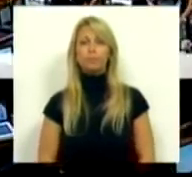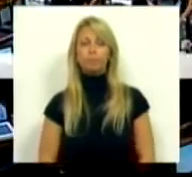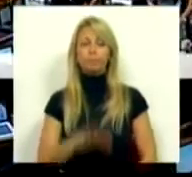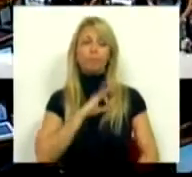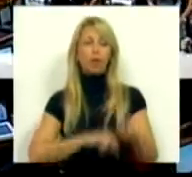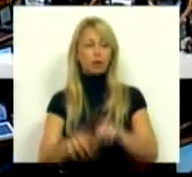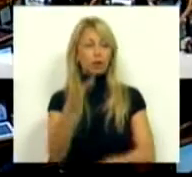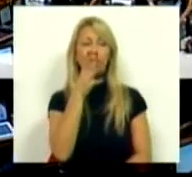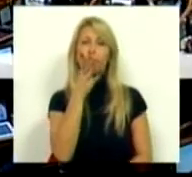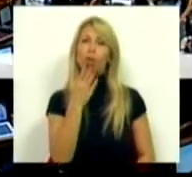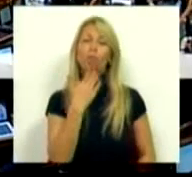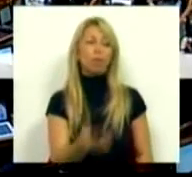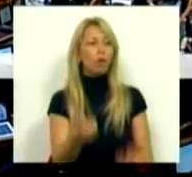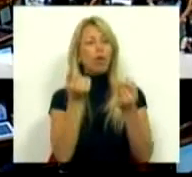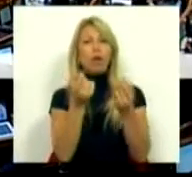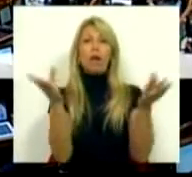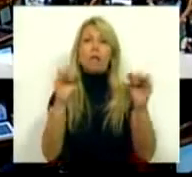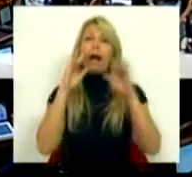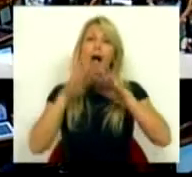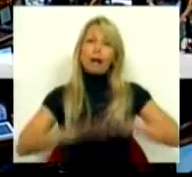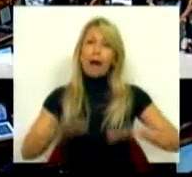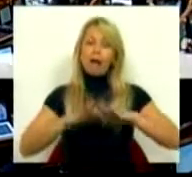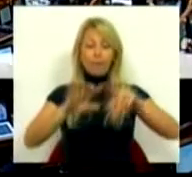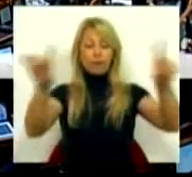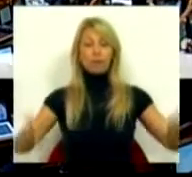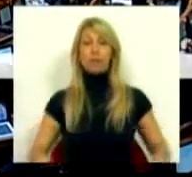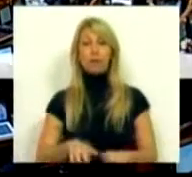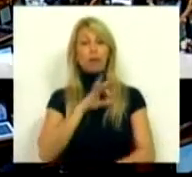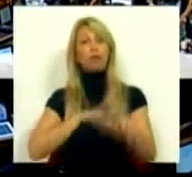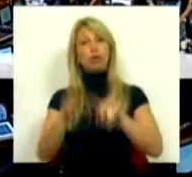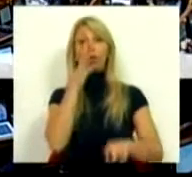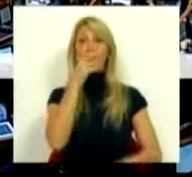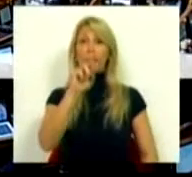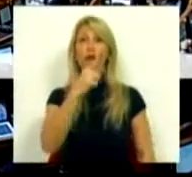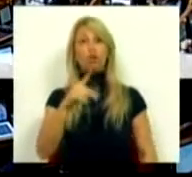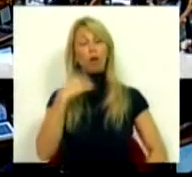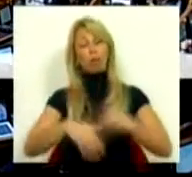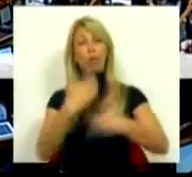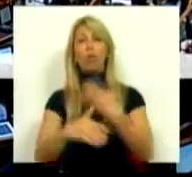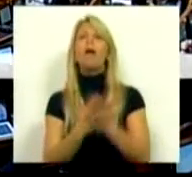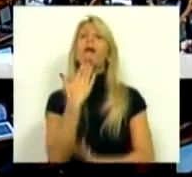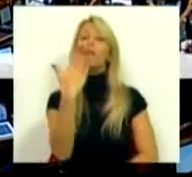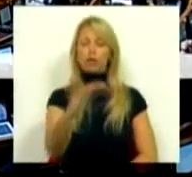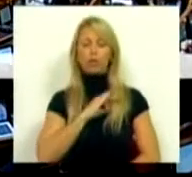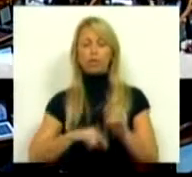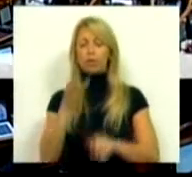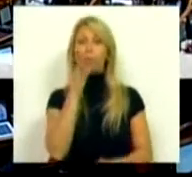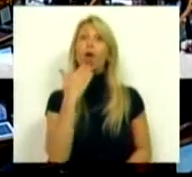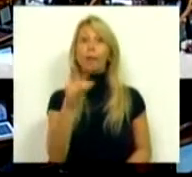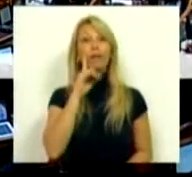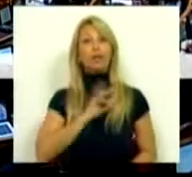Senhores Deputados, eu pedi um pouco mais de calma na sala para o Sr. Deputado António José Seguro prosseguir. Faz favor, Sr. Deputado. Muito obrigado, Sr.